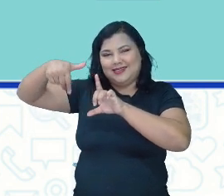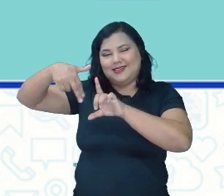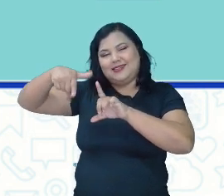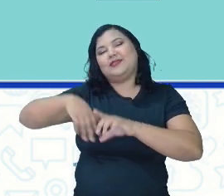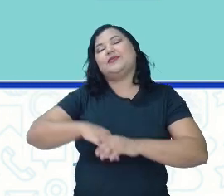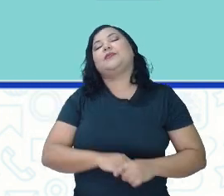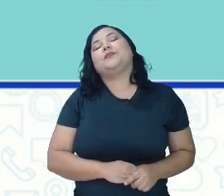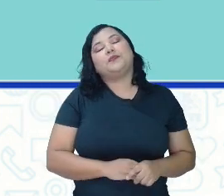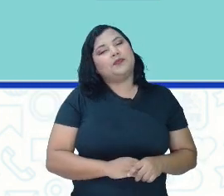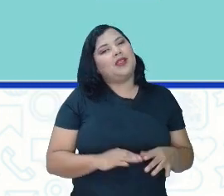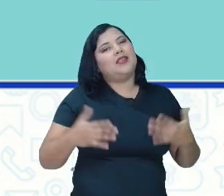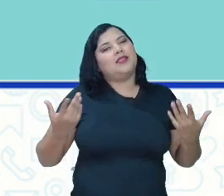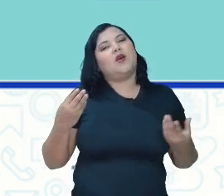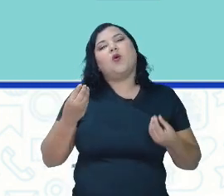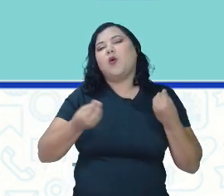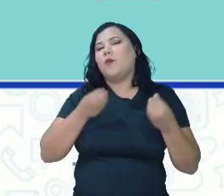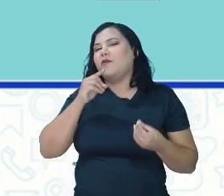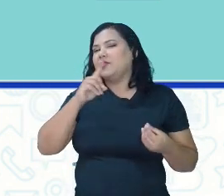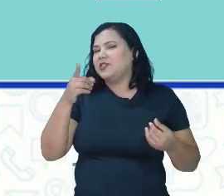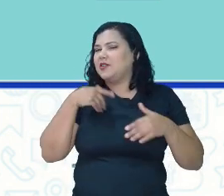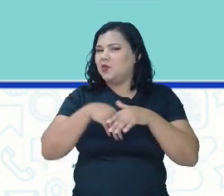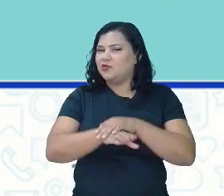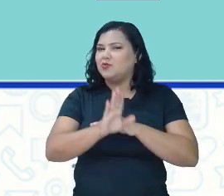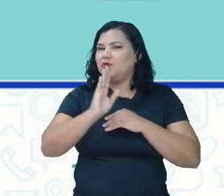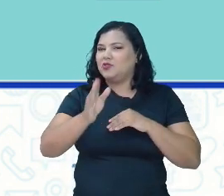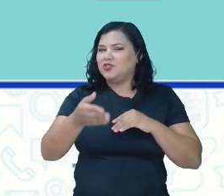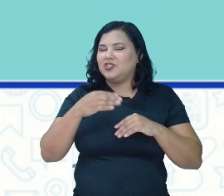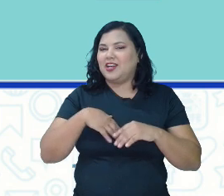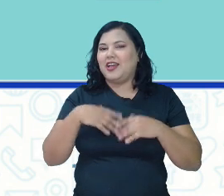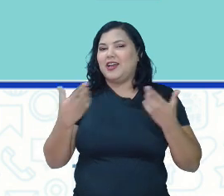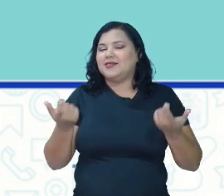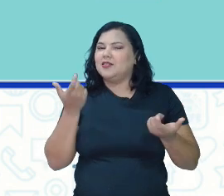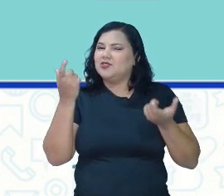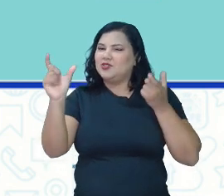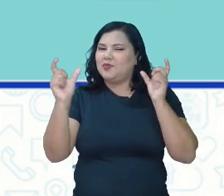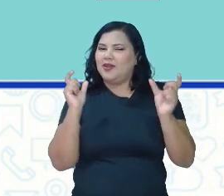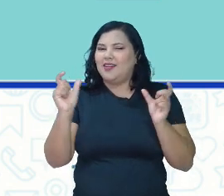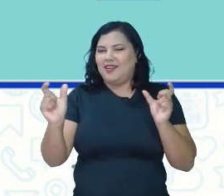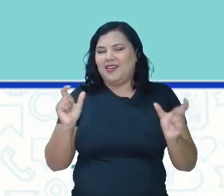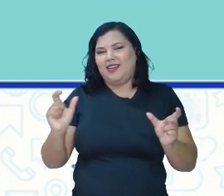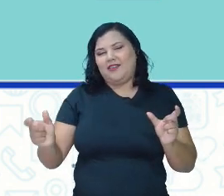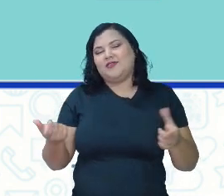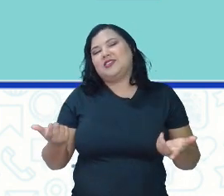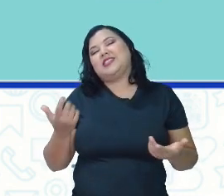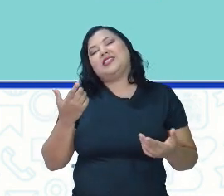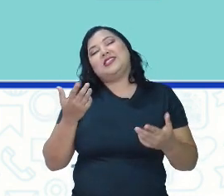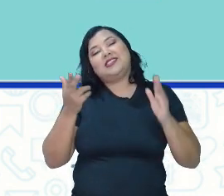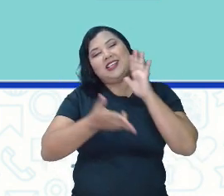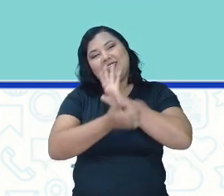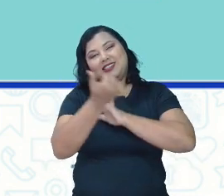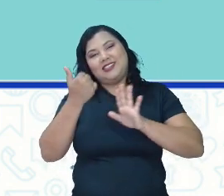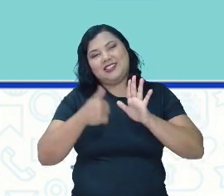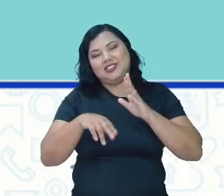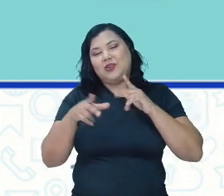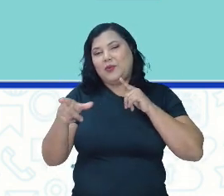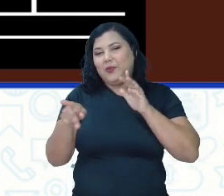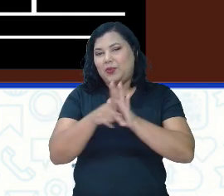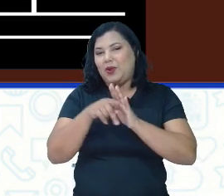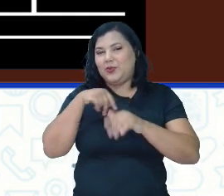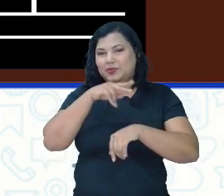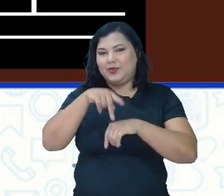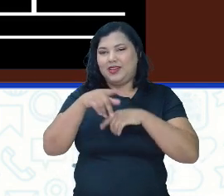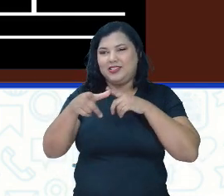Animes. E aí, como é que vocês se habituaram a estas palavras, a estes desenhos